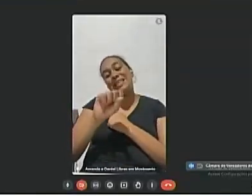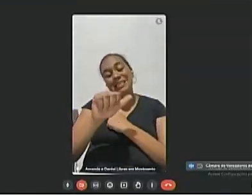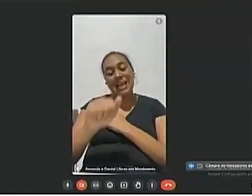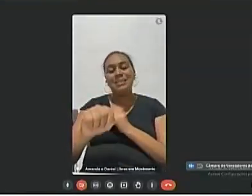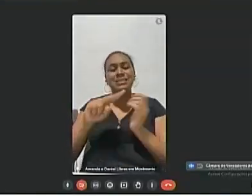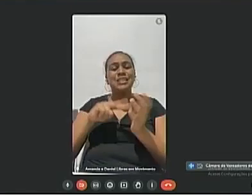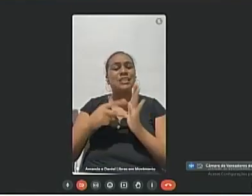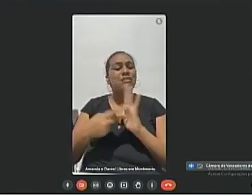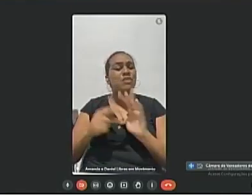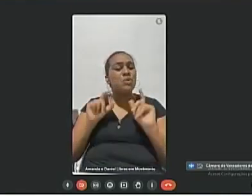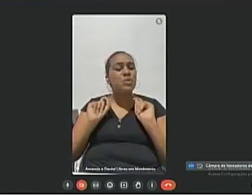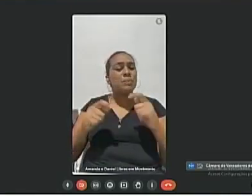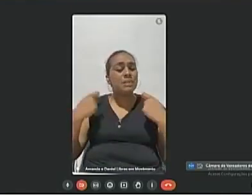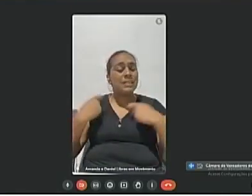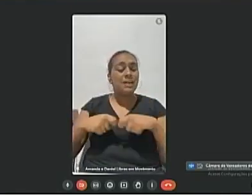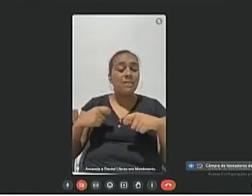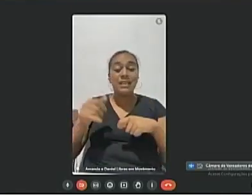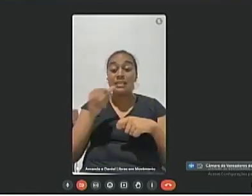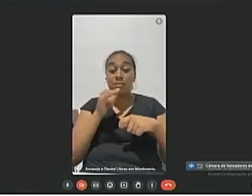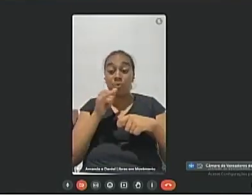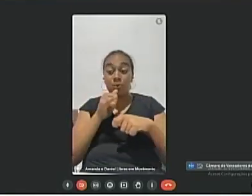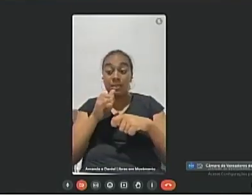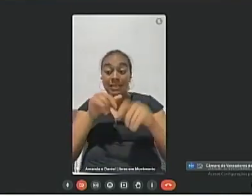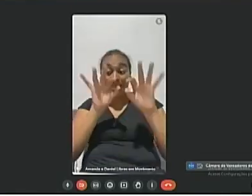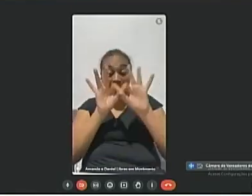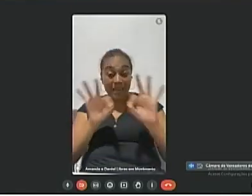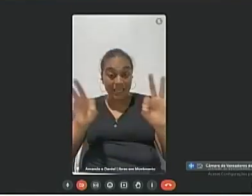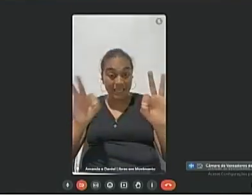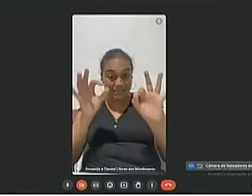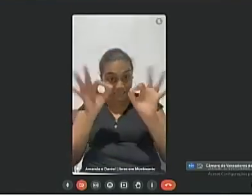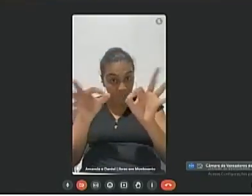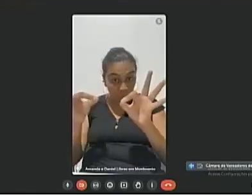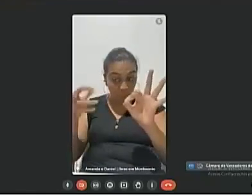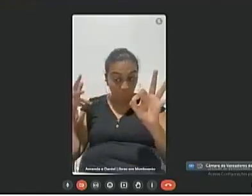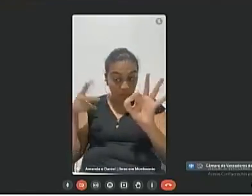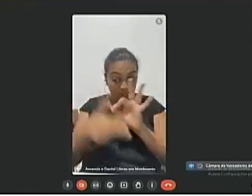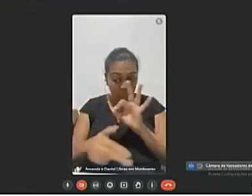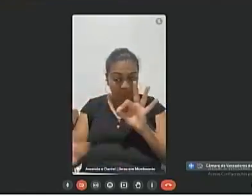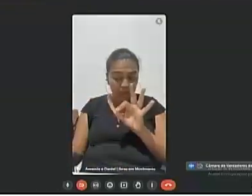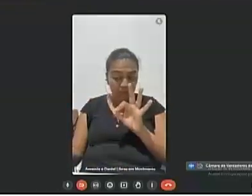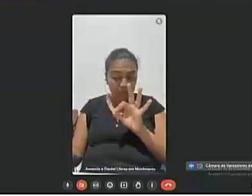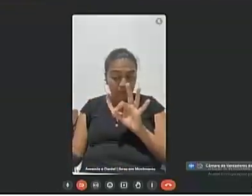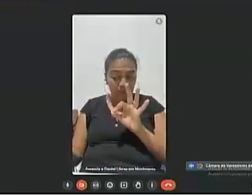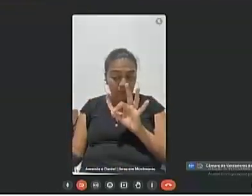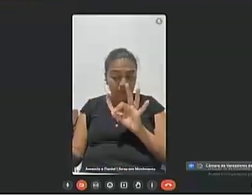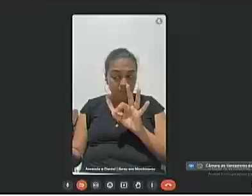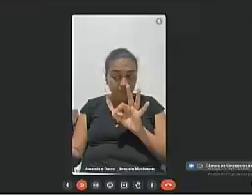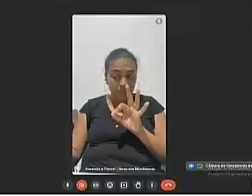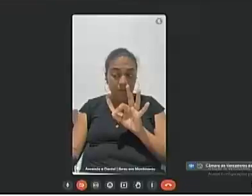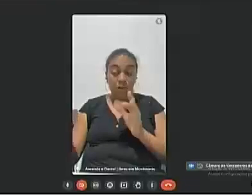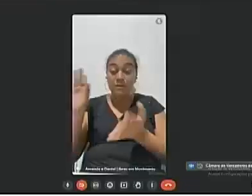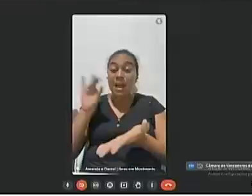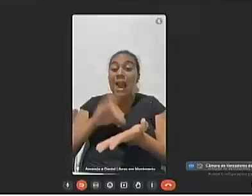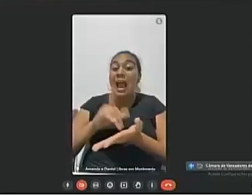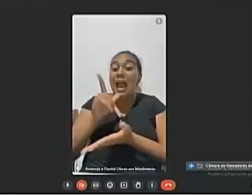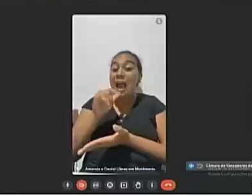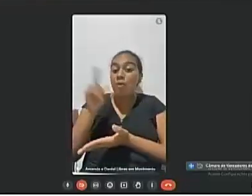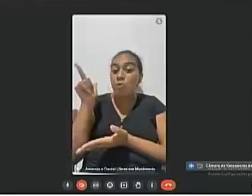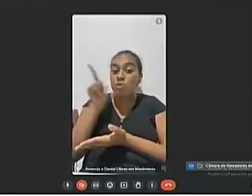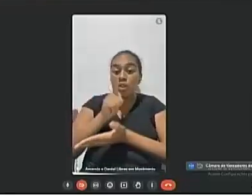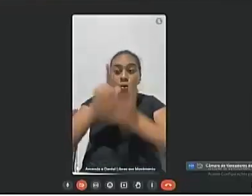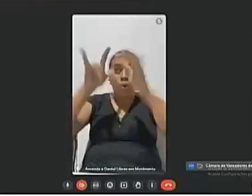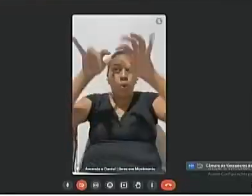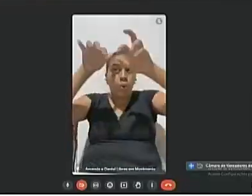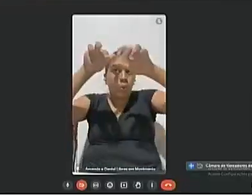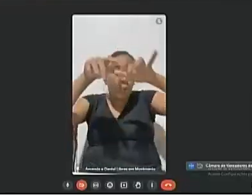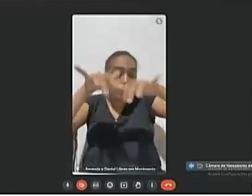necessário cortar a partir destas linhas, cortar para a água realmente cair e poder fluir